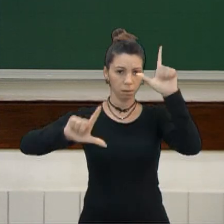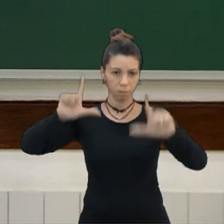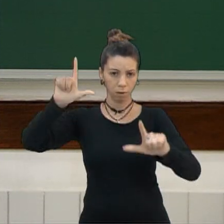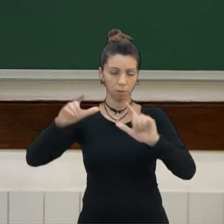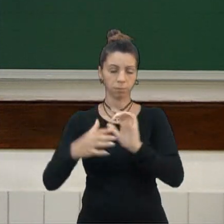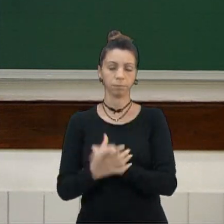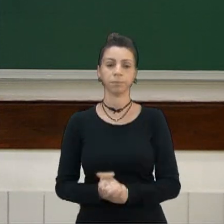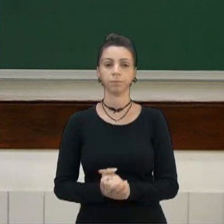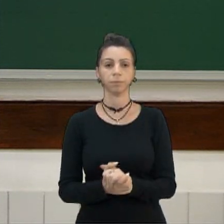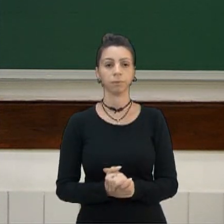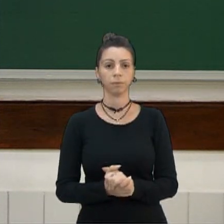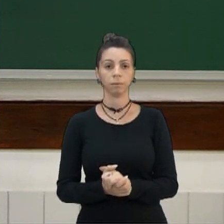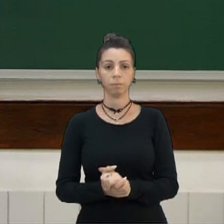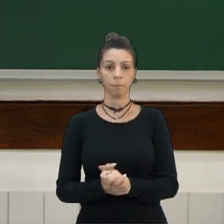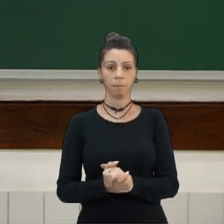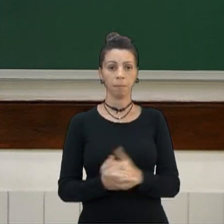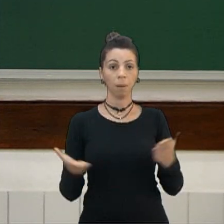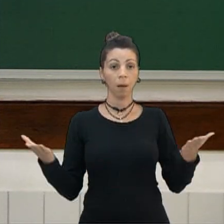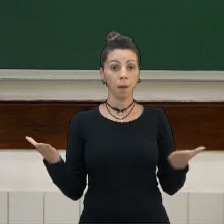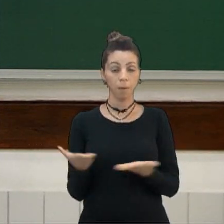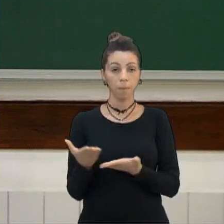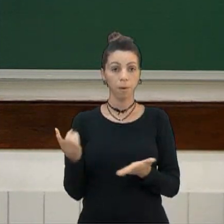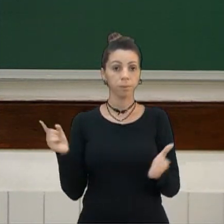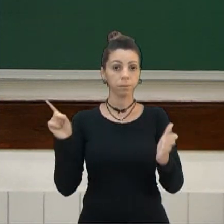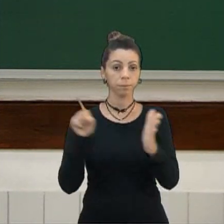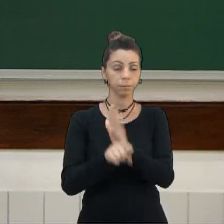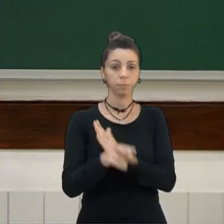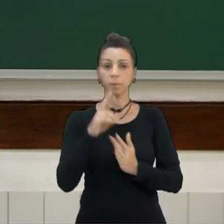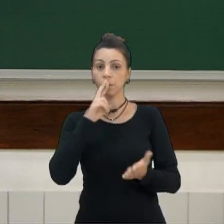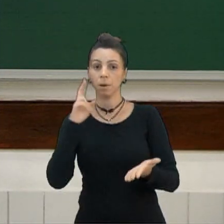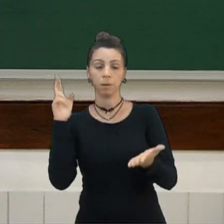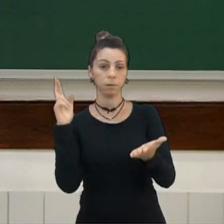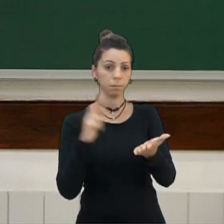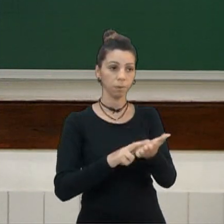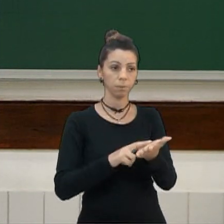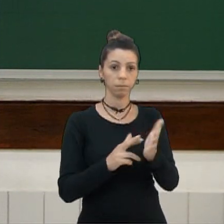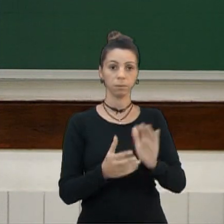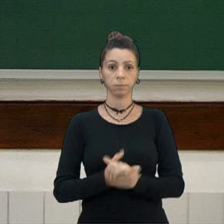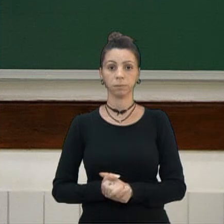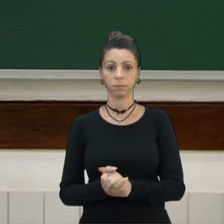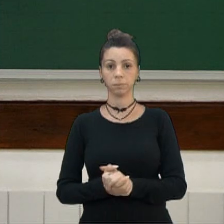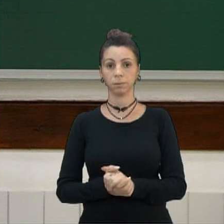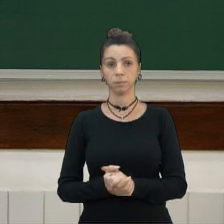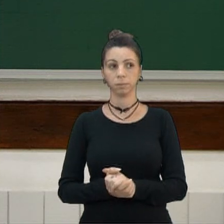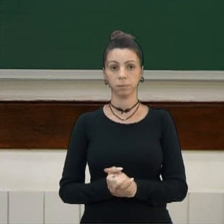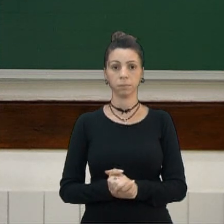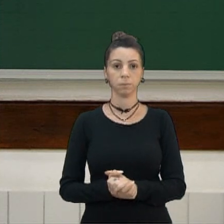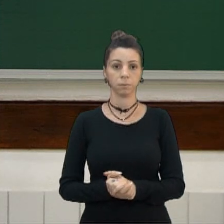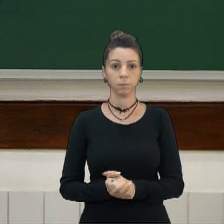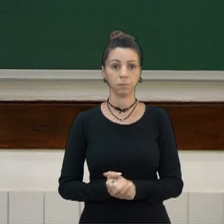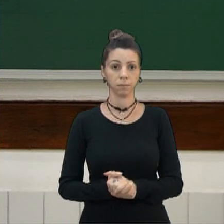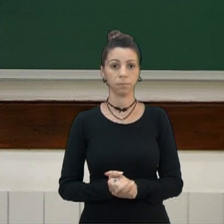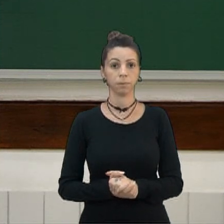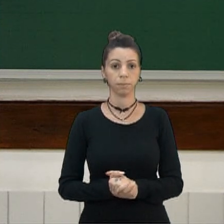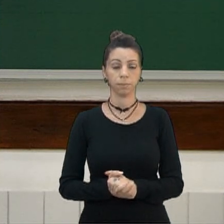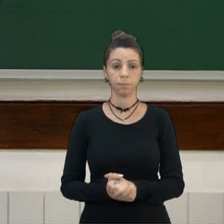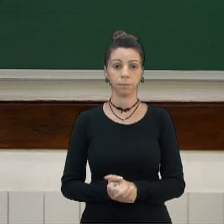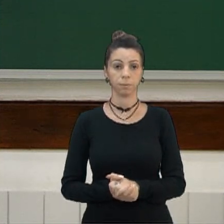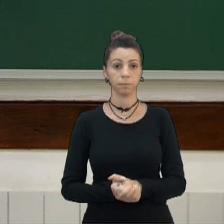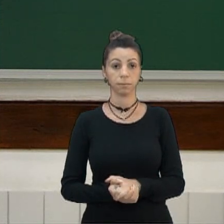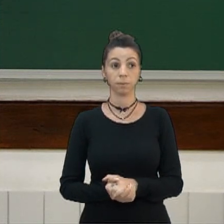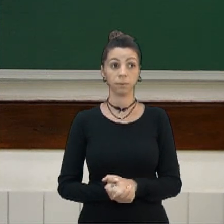Então, vamos agora ao quiz, né? A responder as questões que estão relacionadas a essa parte da